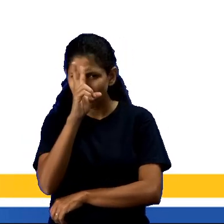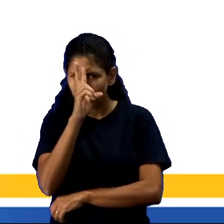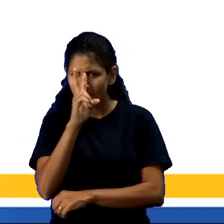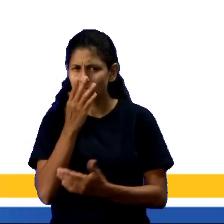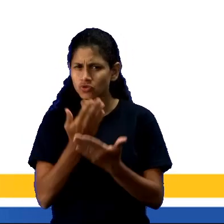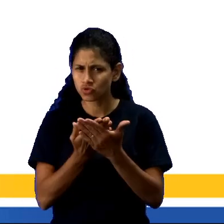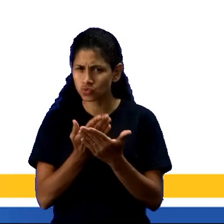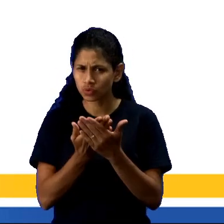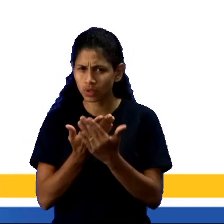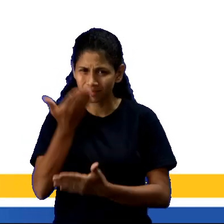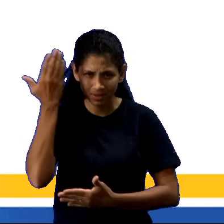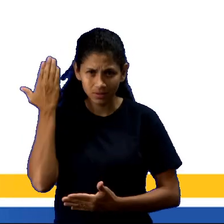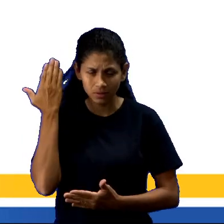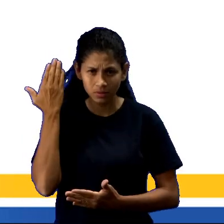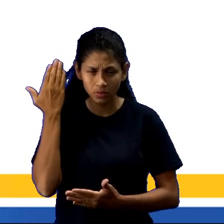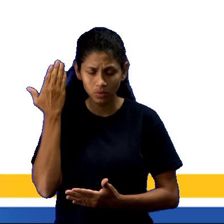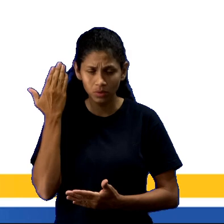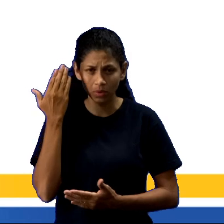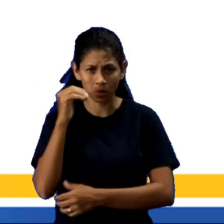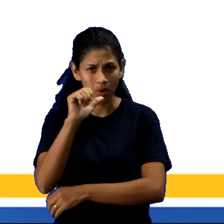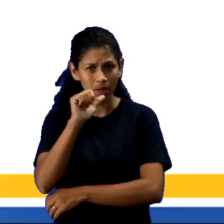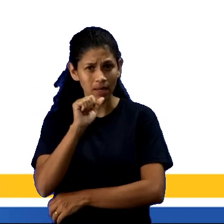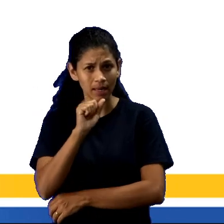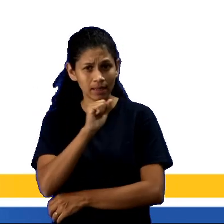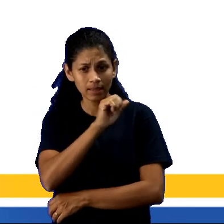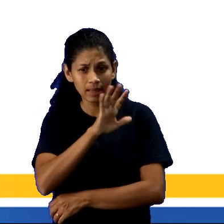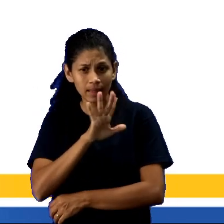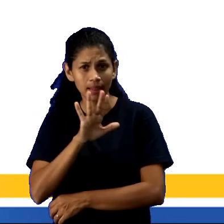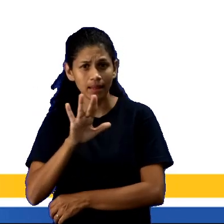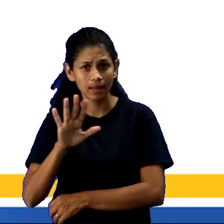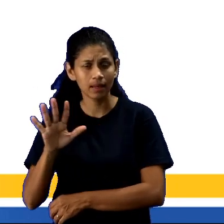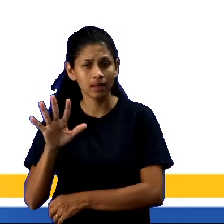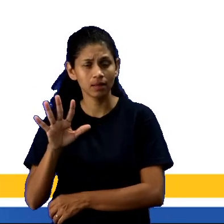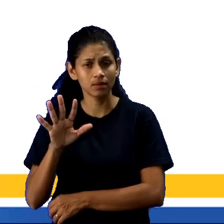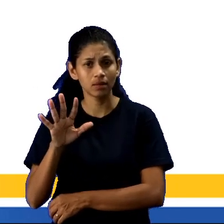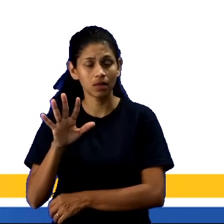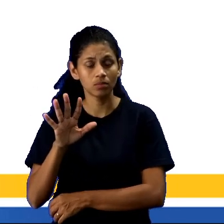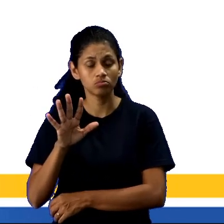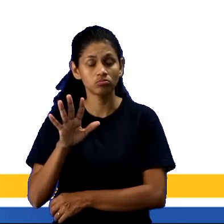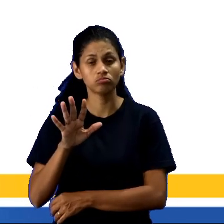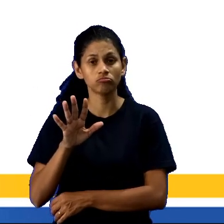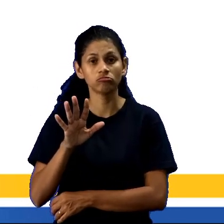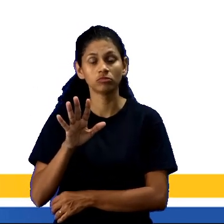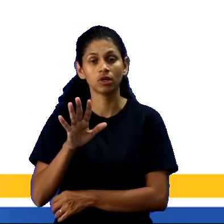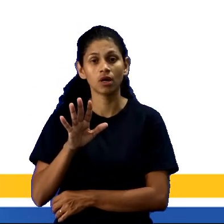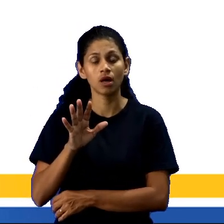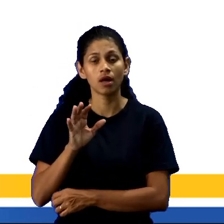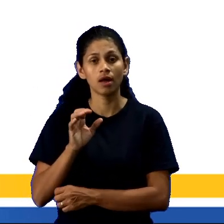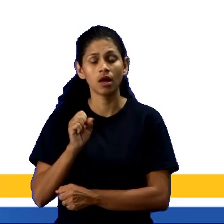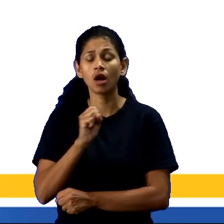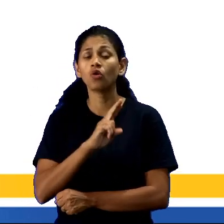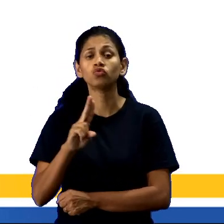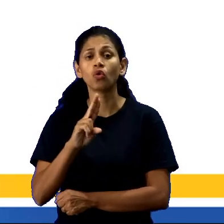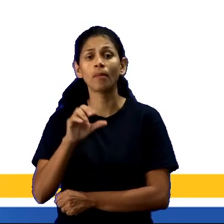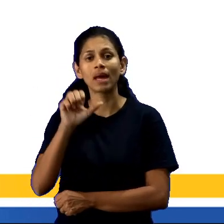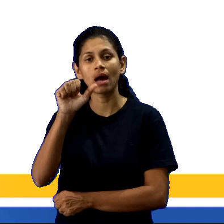que por letras, os incisos muitas vezes eles se desdobram em alíneas. As alíneas, elas